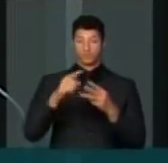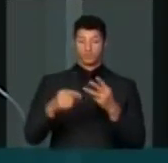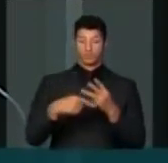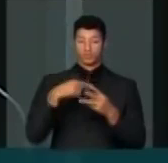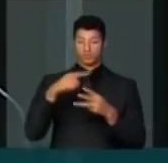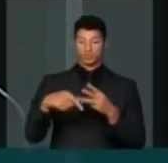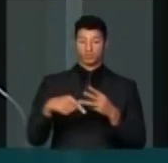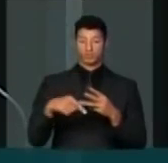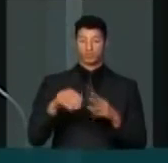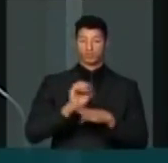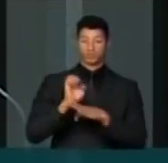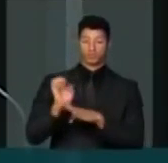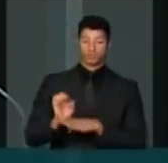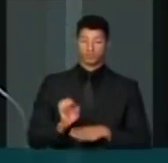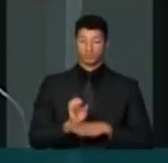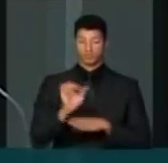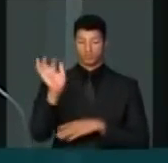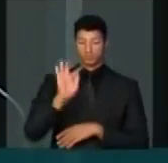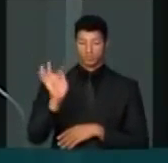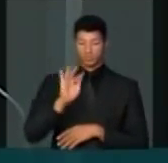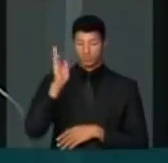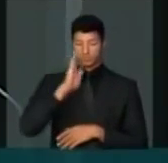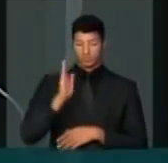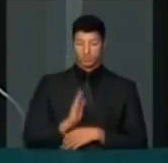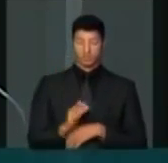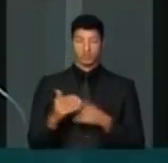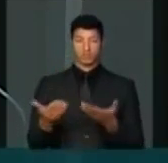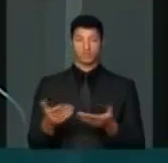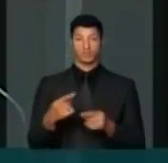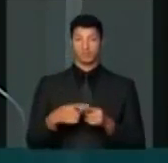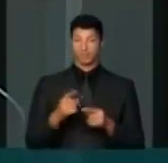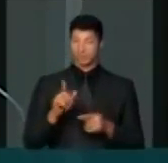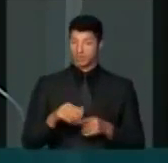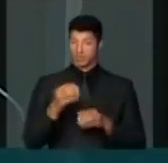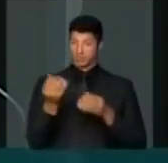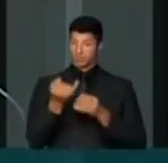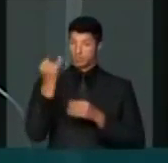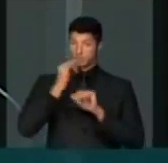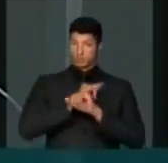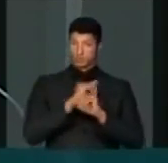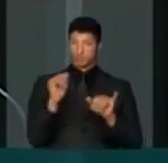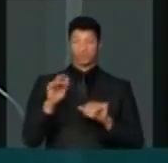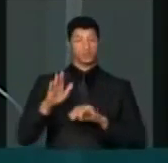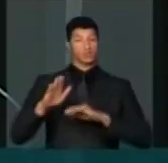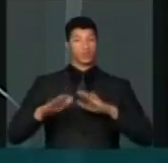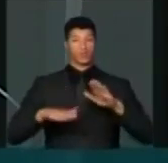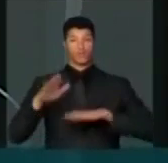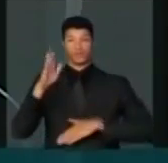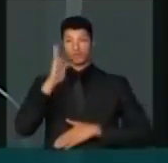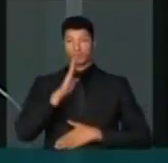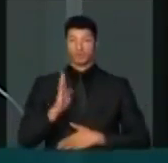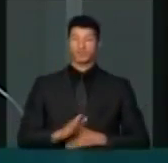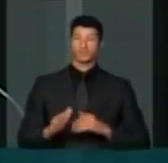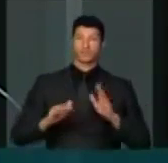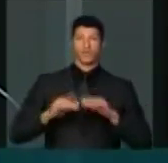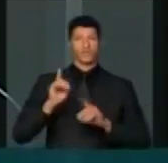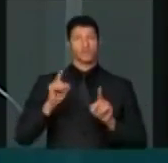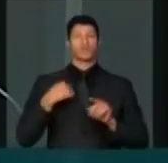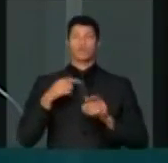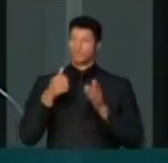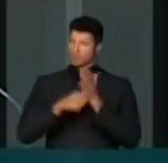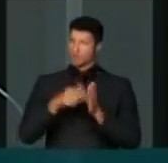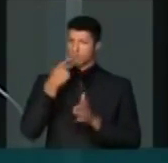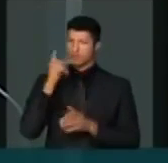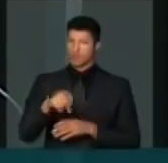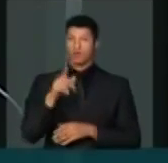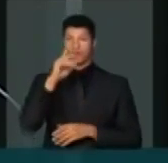esferas do Estado Federativo Brasileiro? Porque é bom que se diga, talvez o Brasil, talvez não, eu afirmo que o